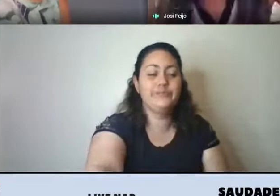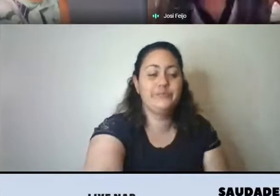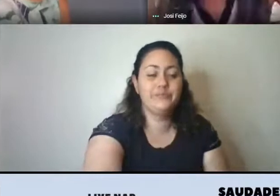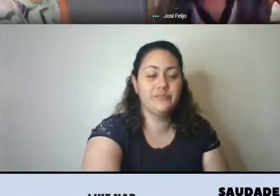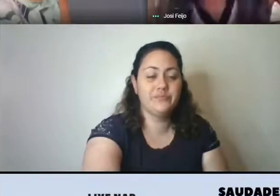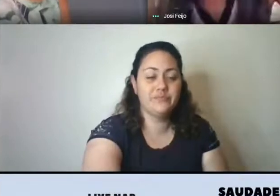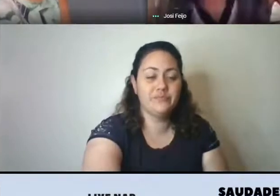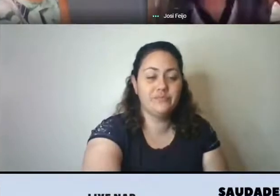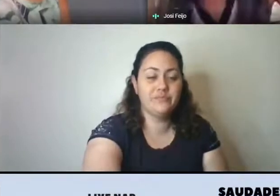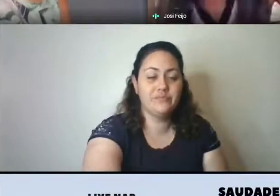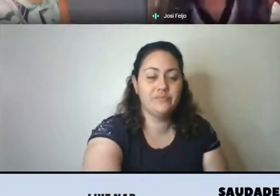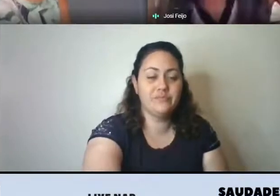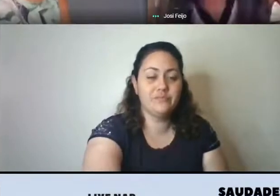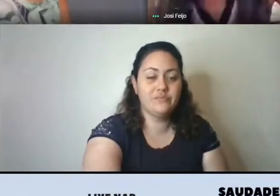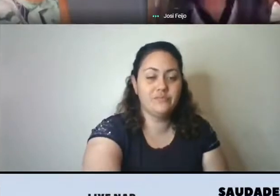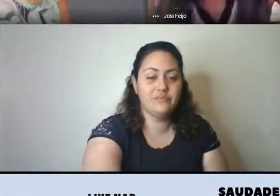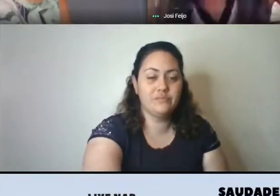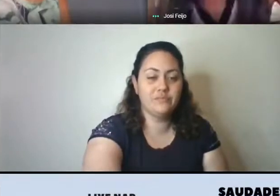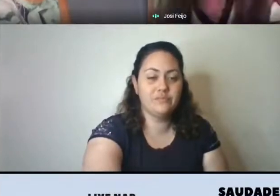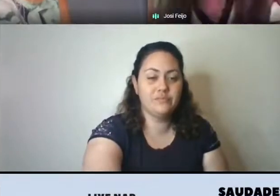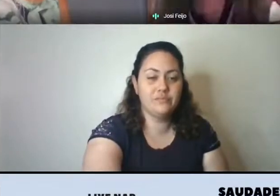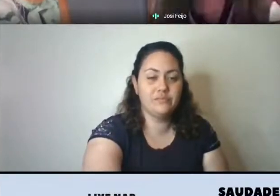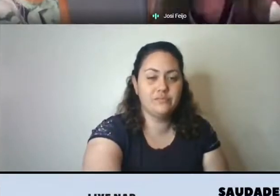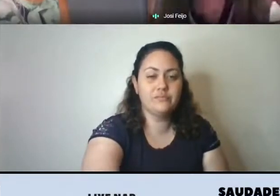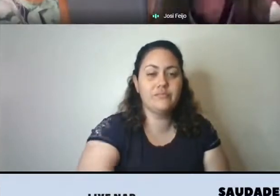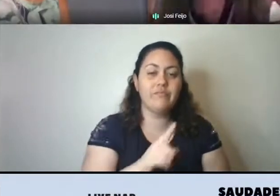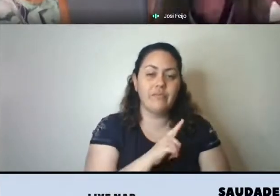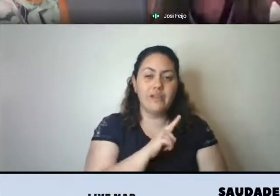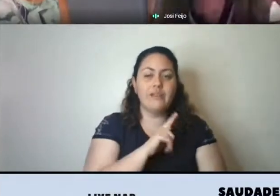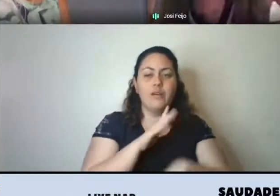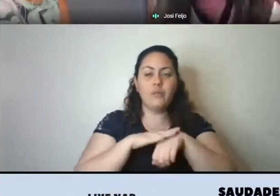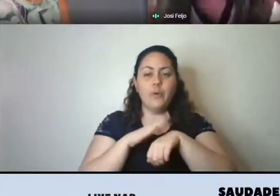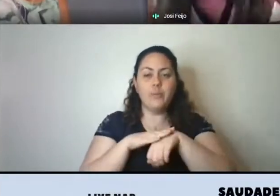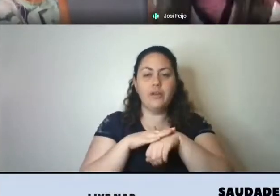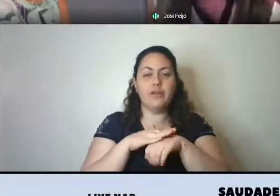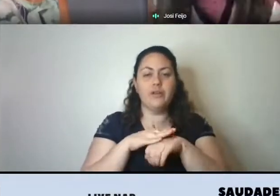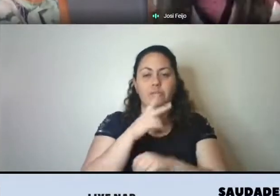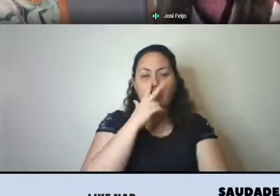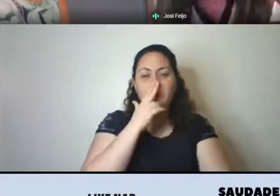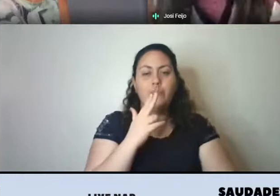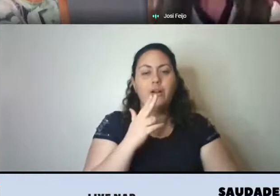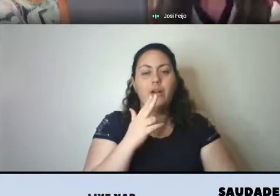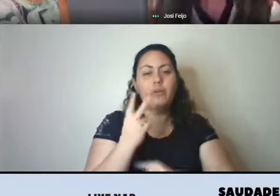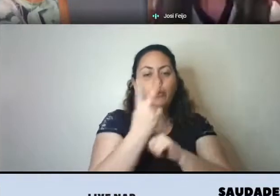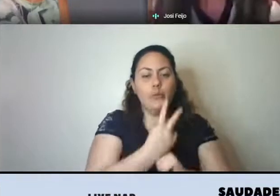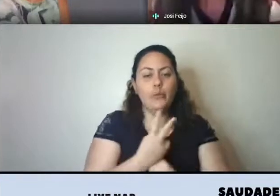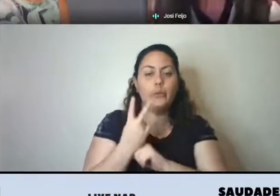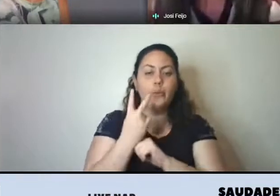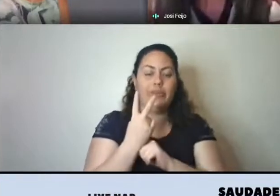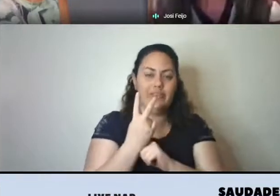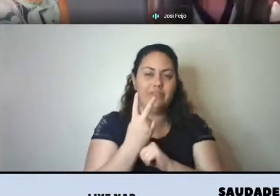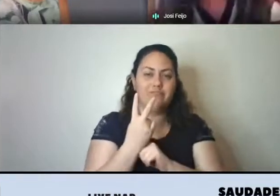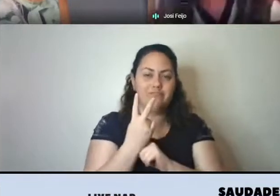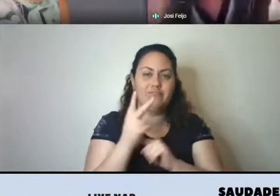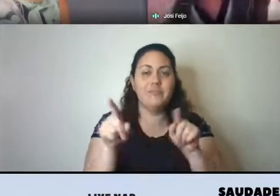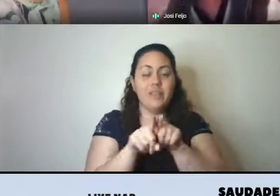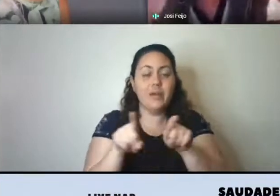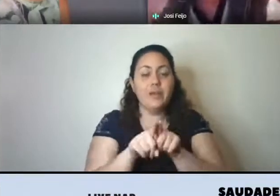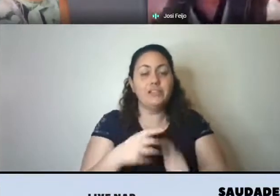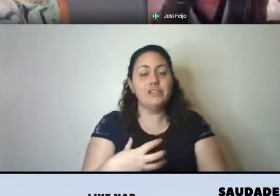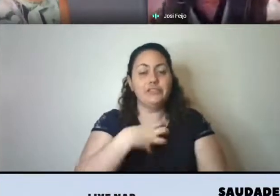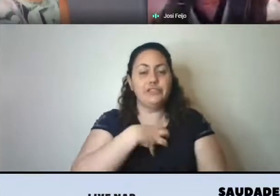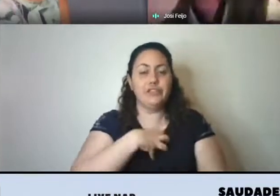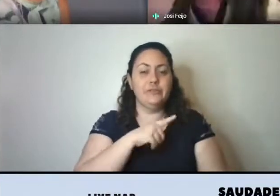estar no estar, né, como uma forma de autocuidado, mas também como uma forma de